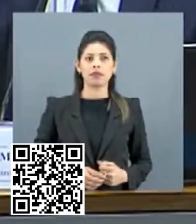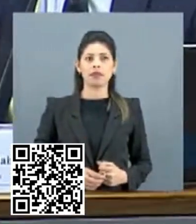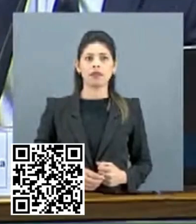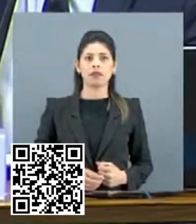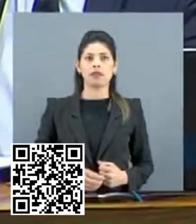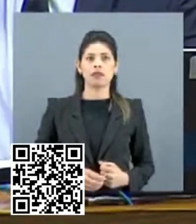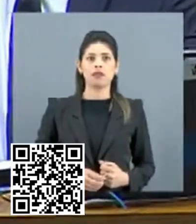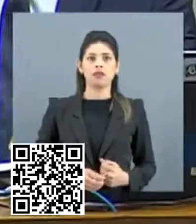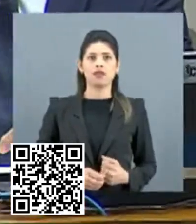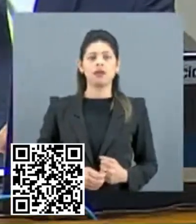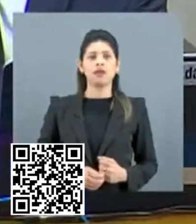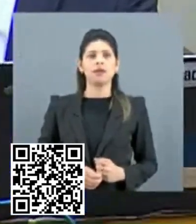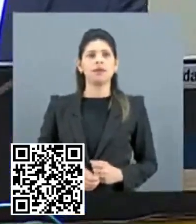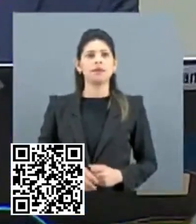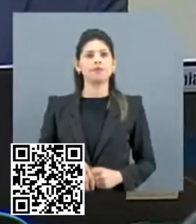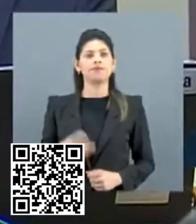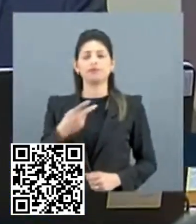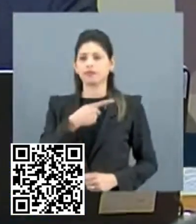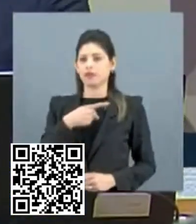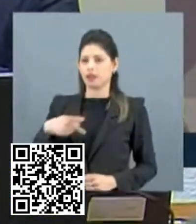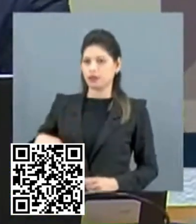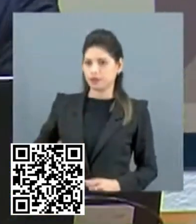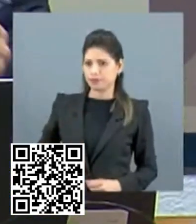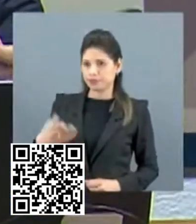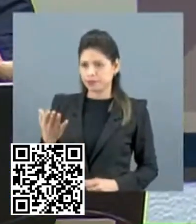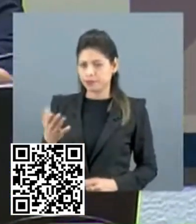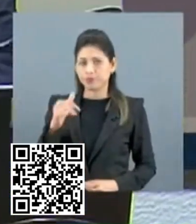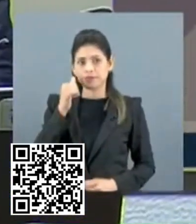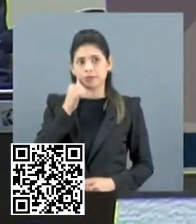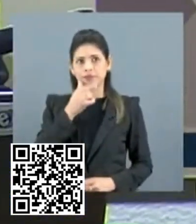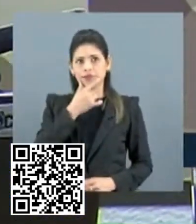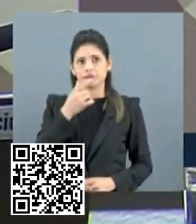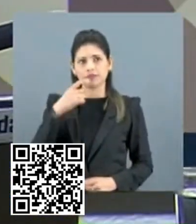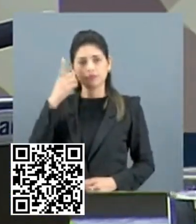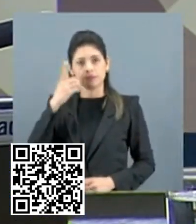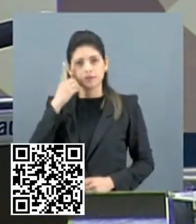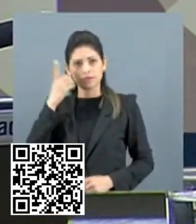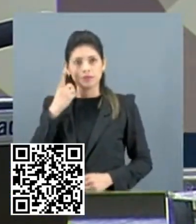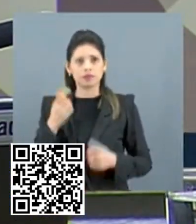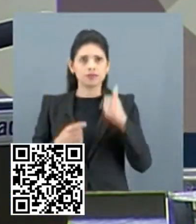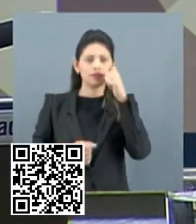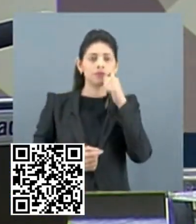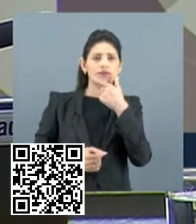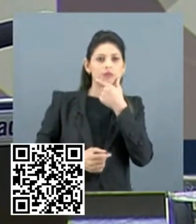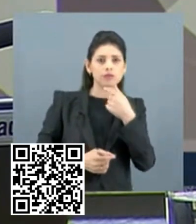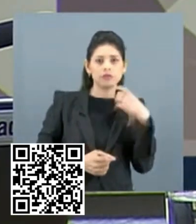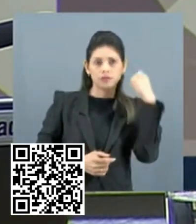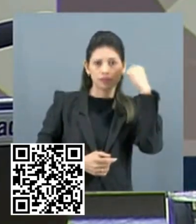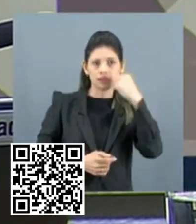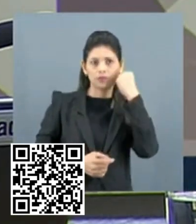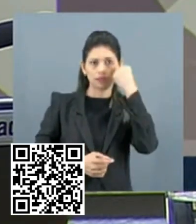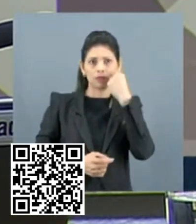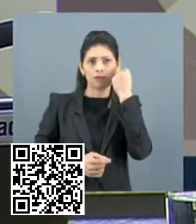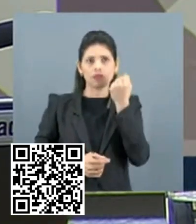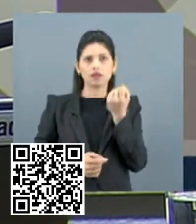Senhor presidente, senhoras senadoras, senadores, deputadas, deputados,